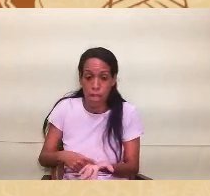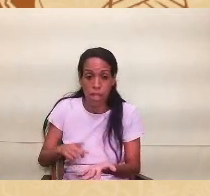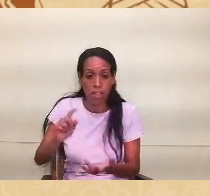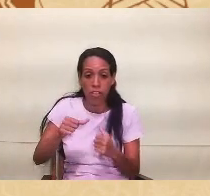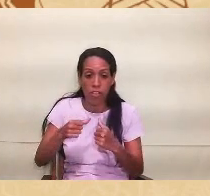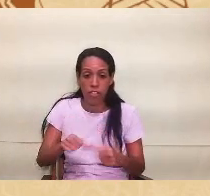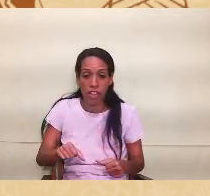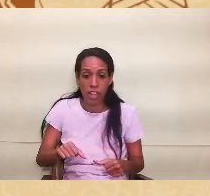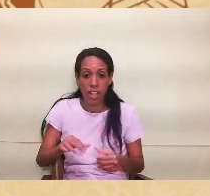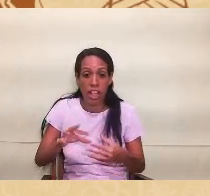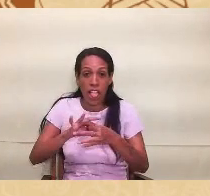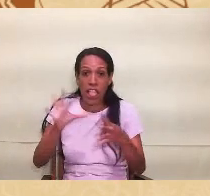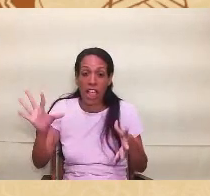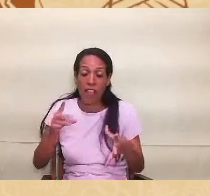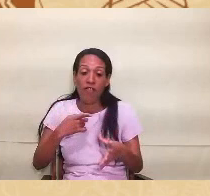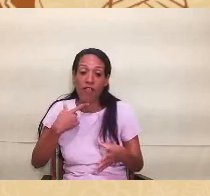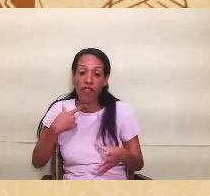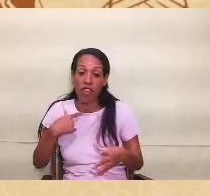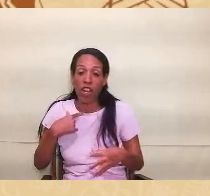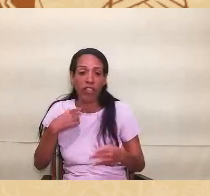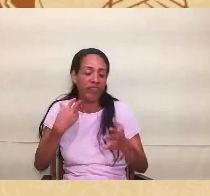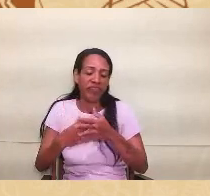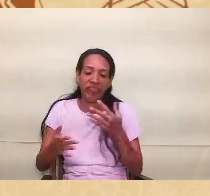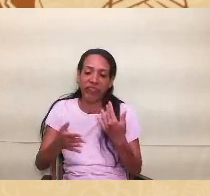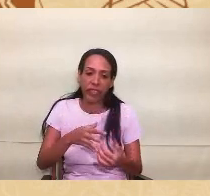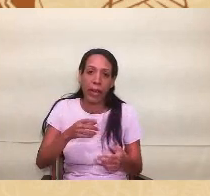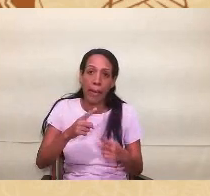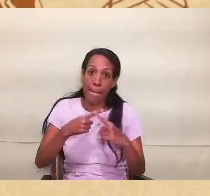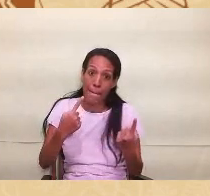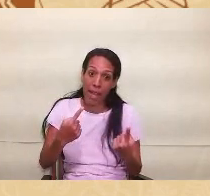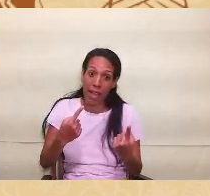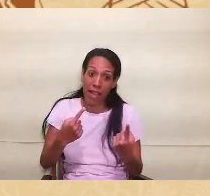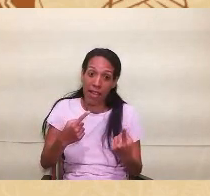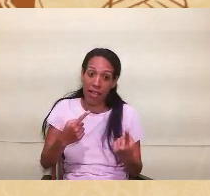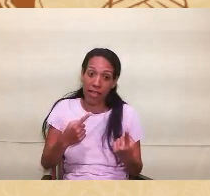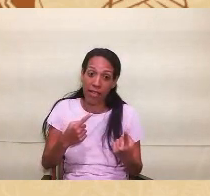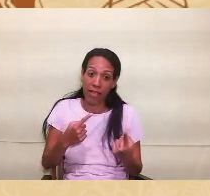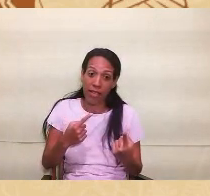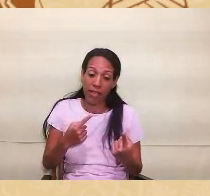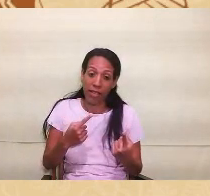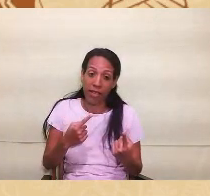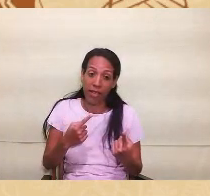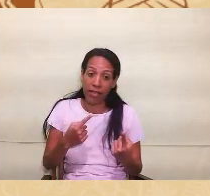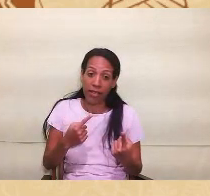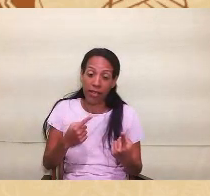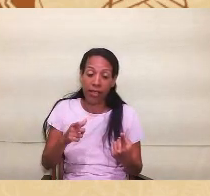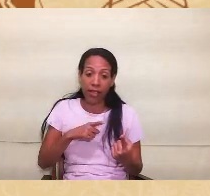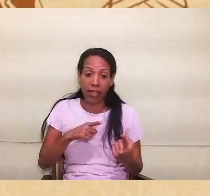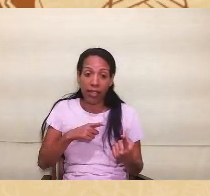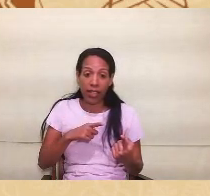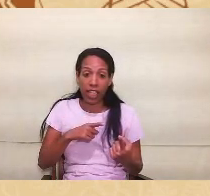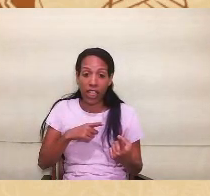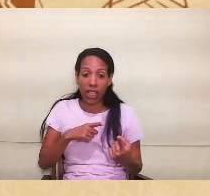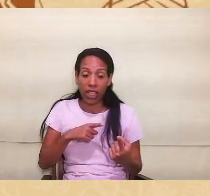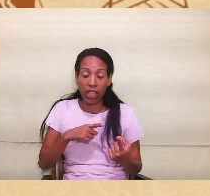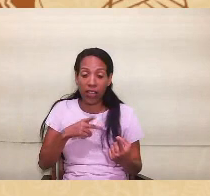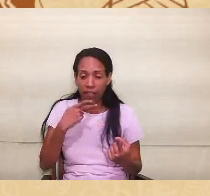de livre-arbítrio o que você bem entender. Mas só que veja, conforme eu disse, como as dinâmicas nesse país